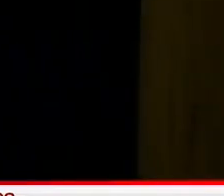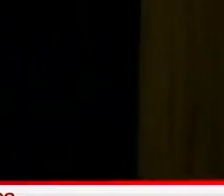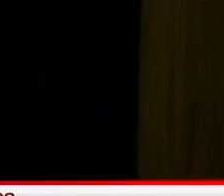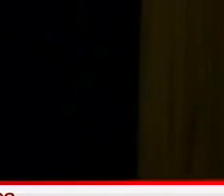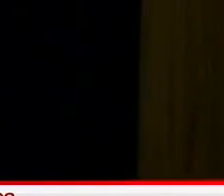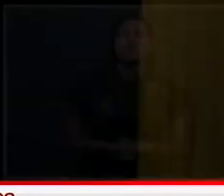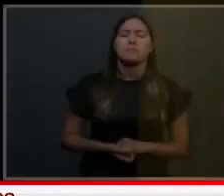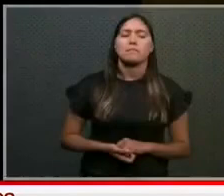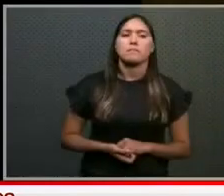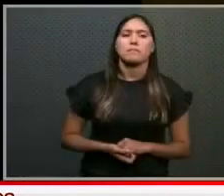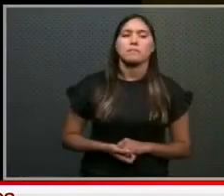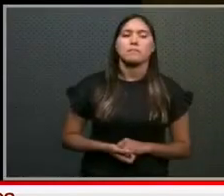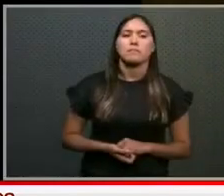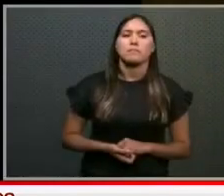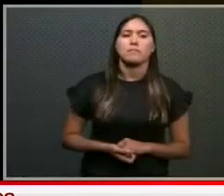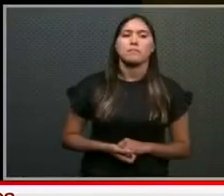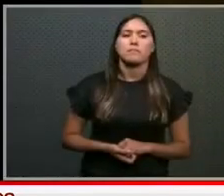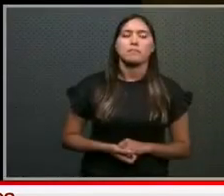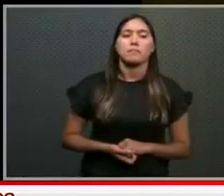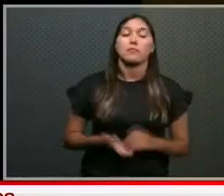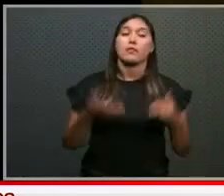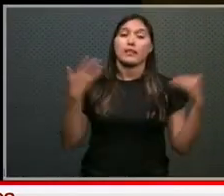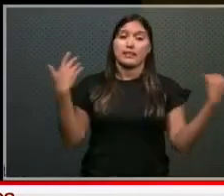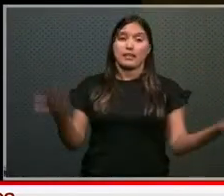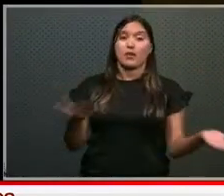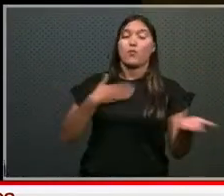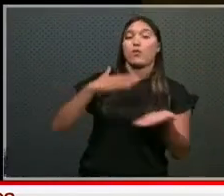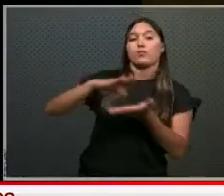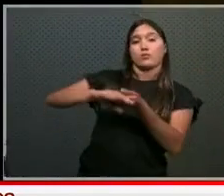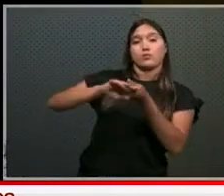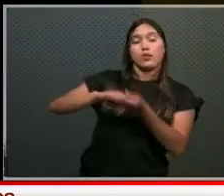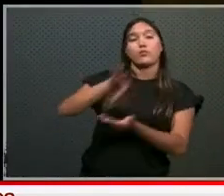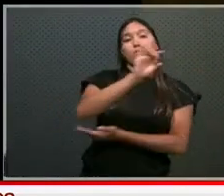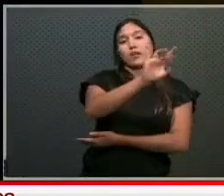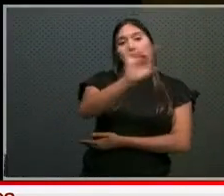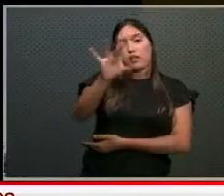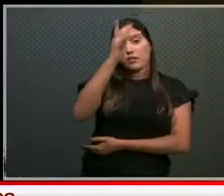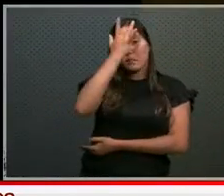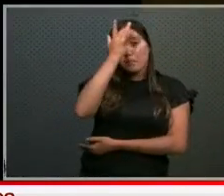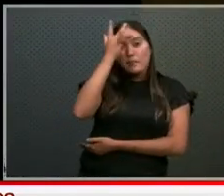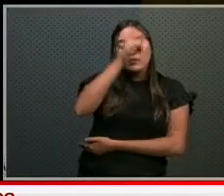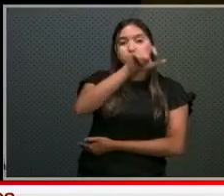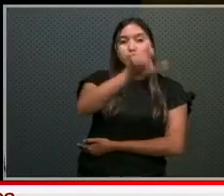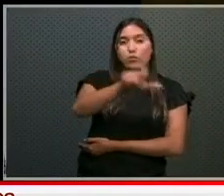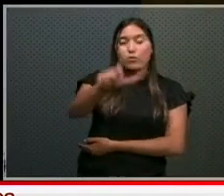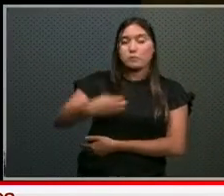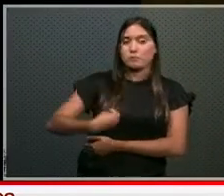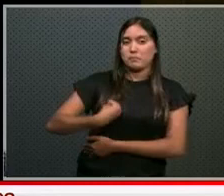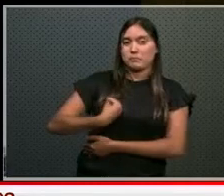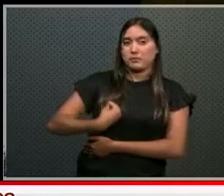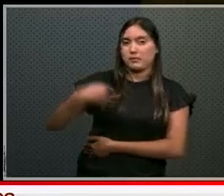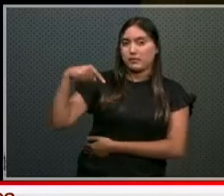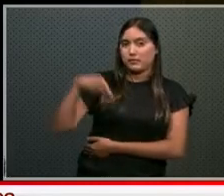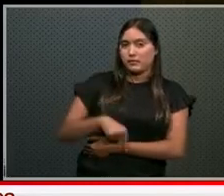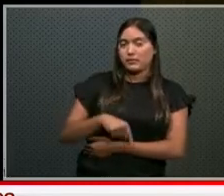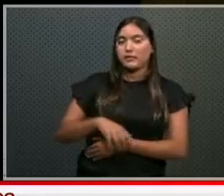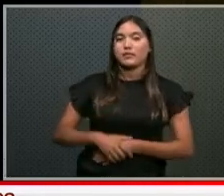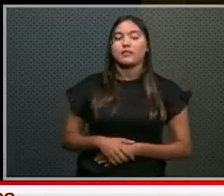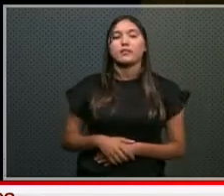saudando a cada uma das pessoas aqui presentes